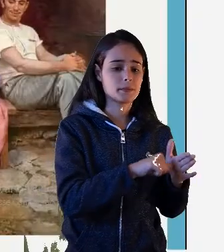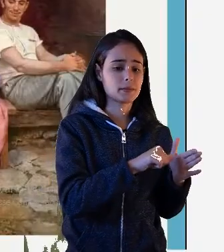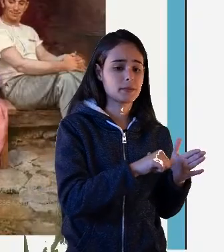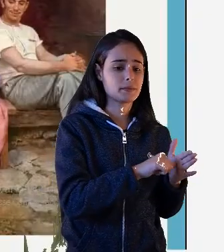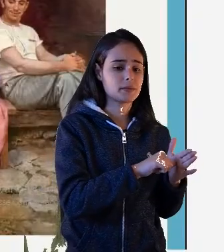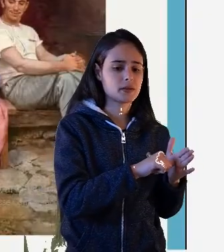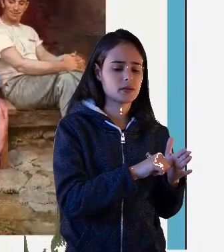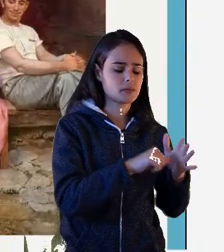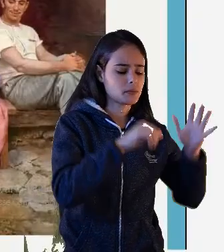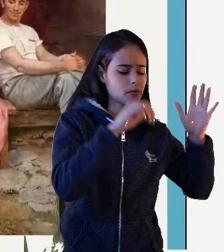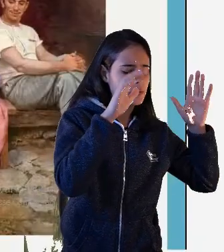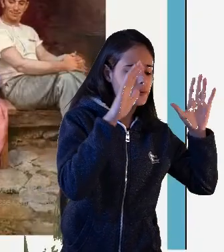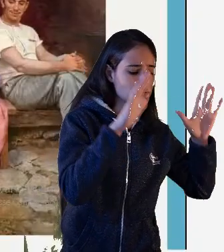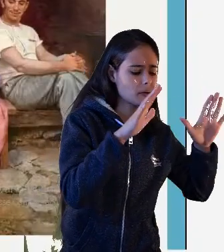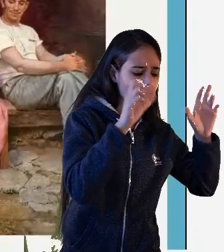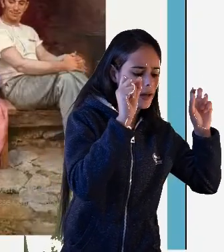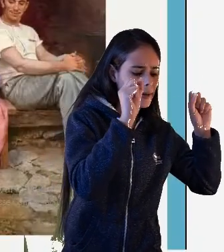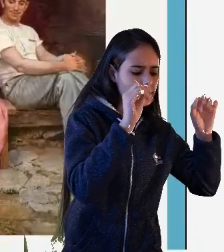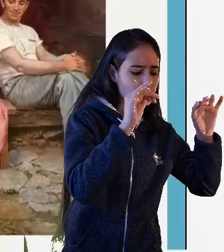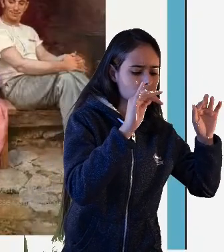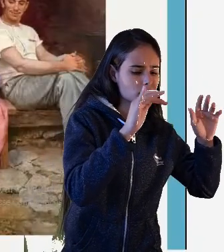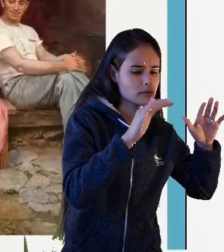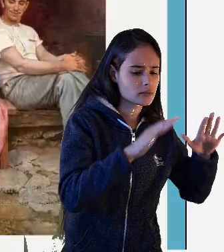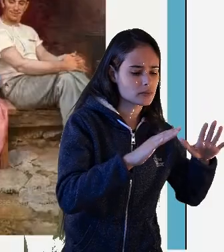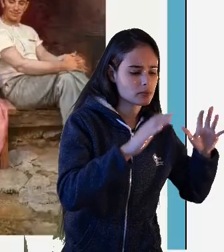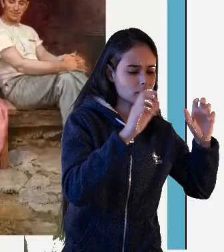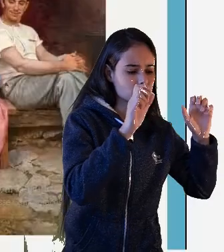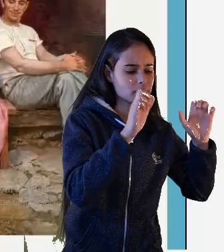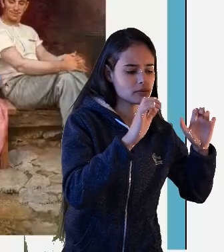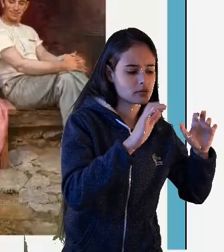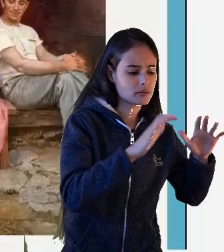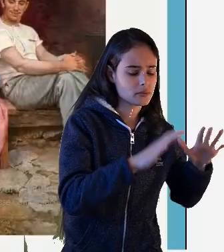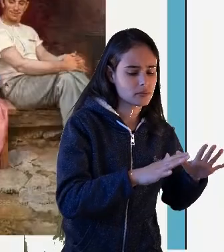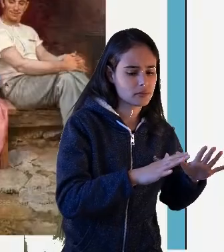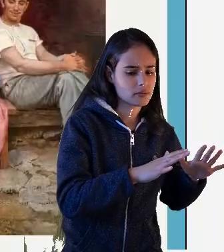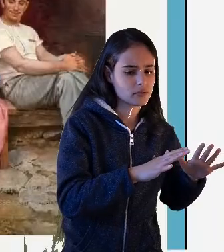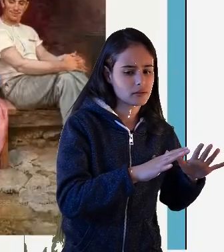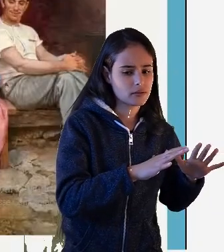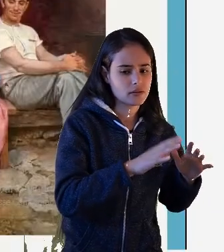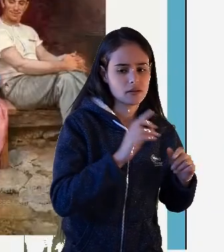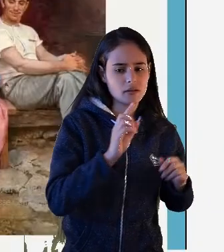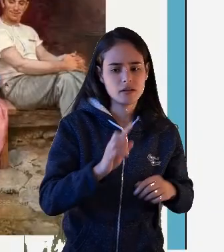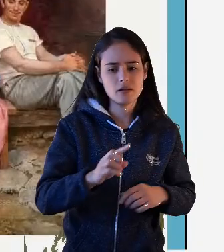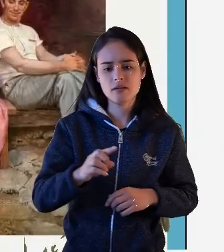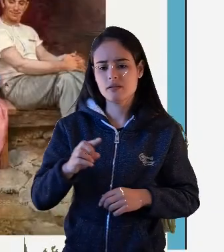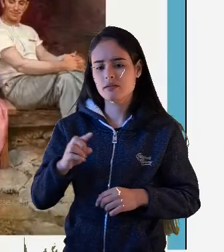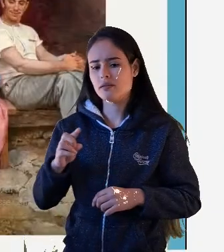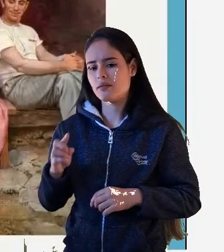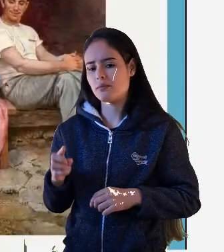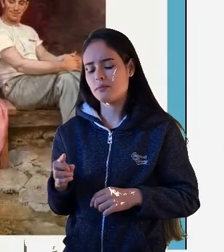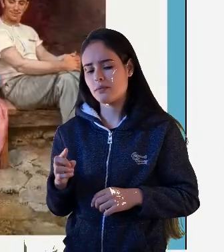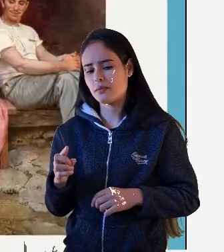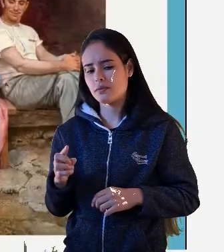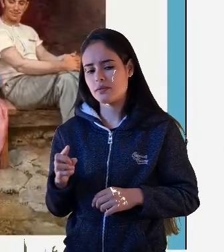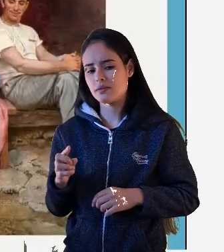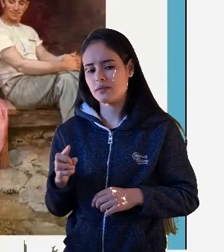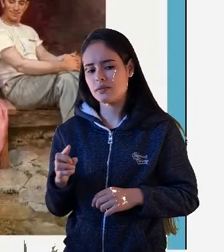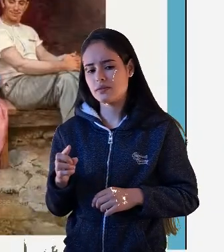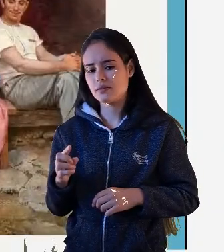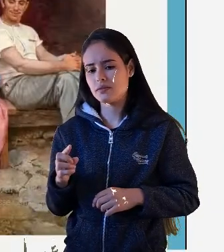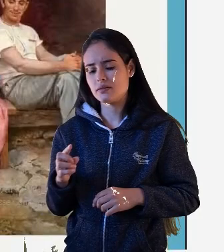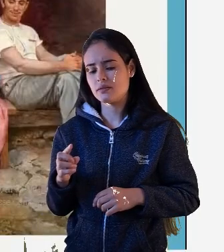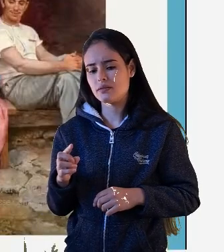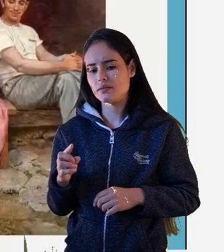em relação à cor da pele, né? E não tem nada a ver, não tem nada na Bíblia que diz isso, né? Tem um pastor que